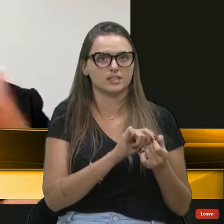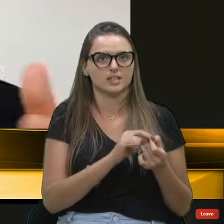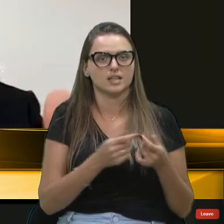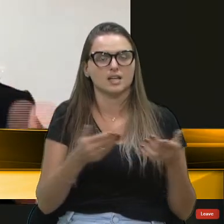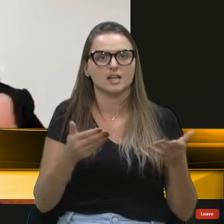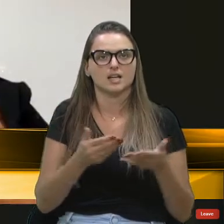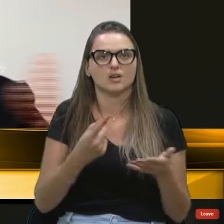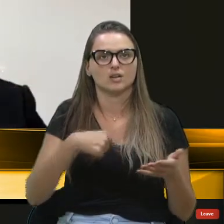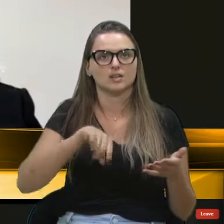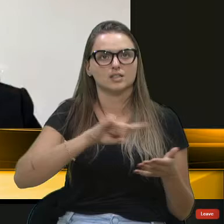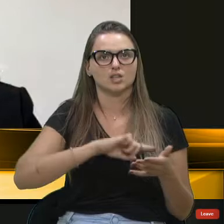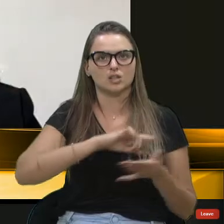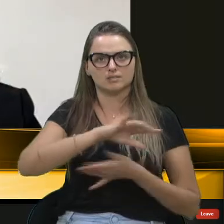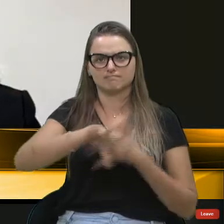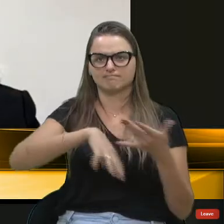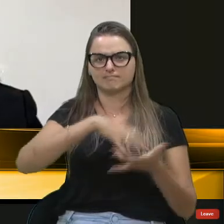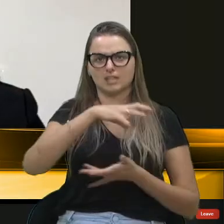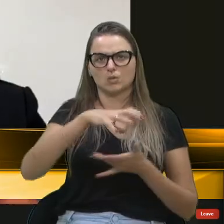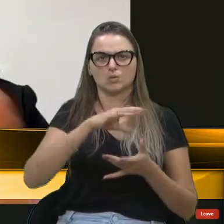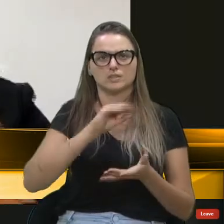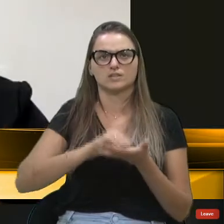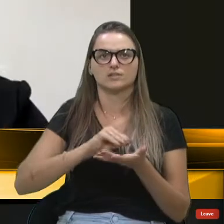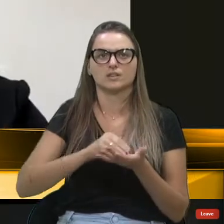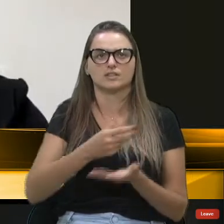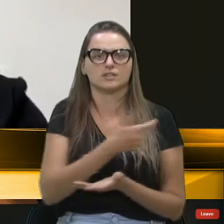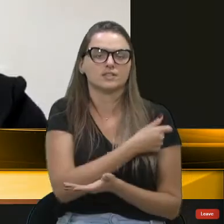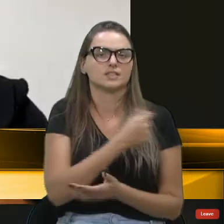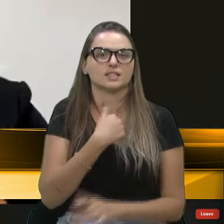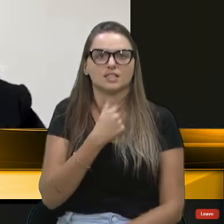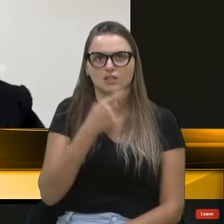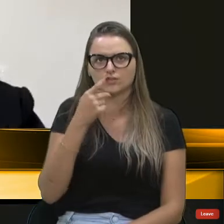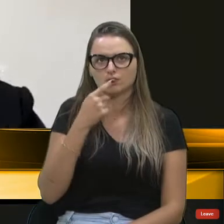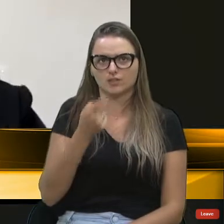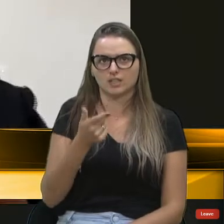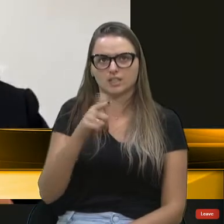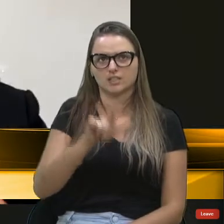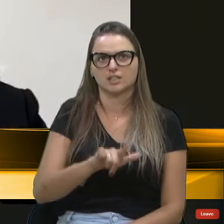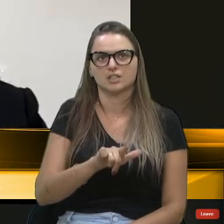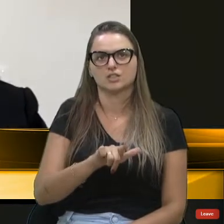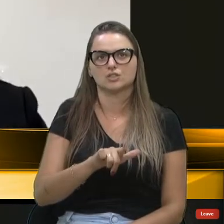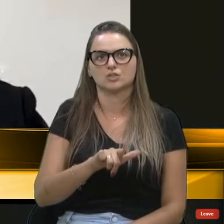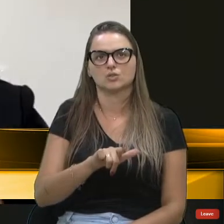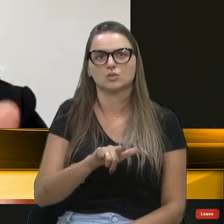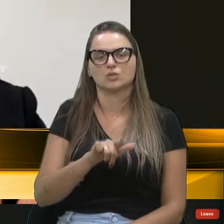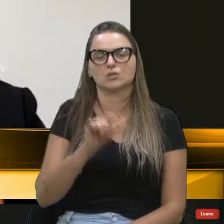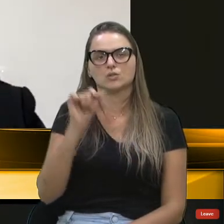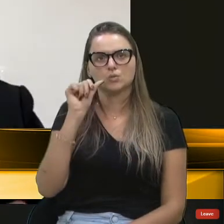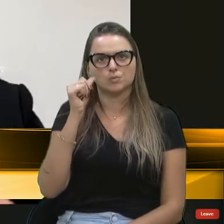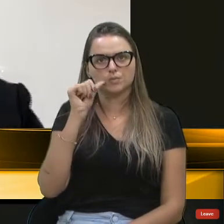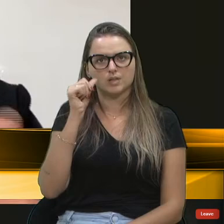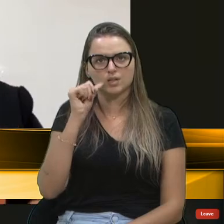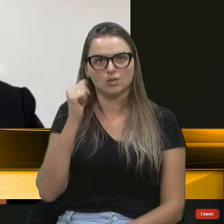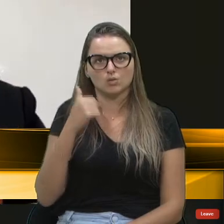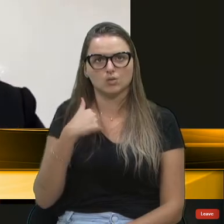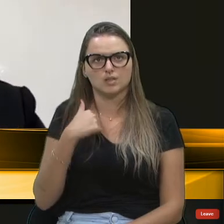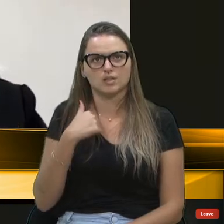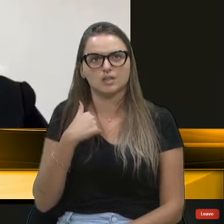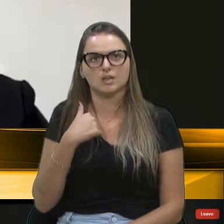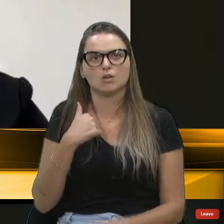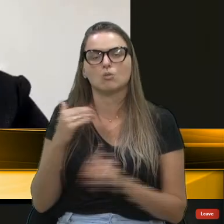a gente está nesse caos todo da vacina. E volto a dizer, dessa questão do vereador Marcon, que eu também li algo sobre